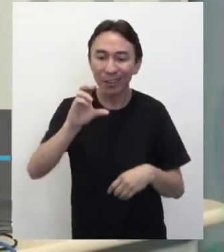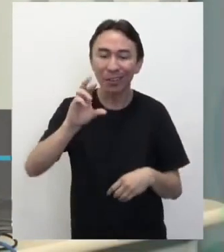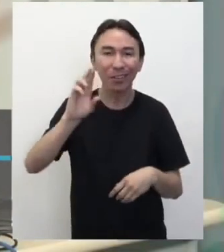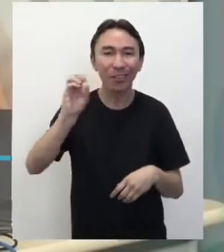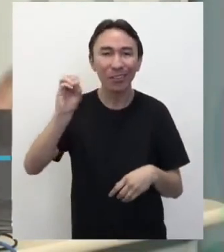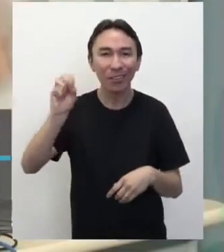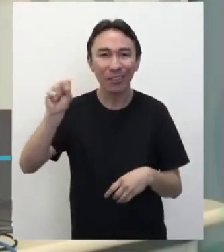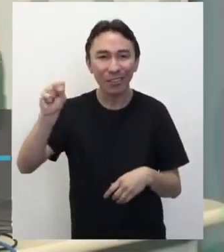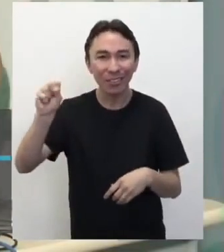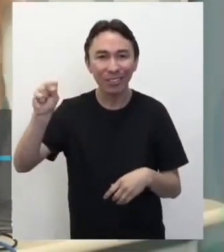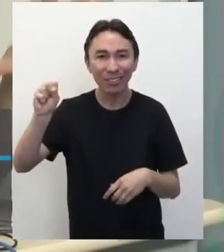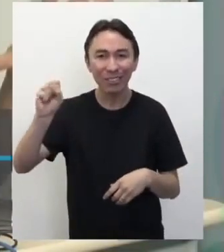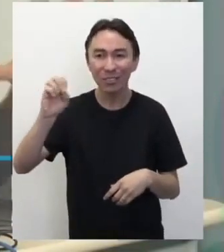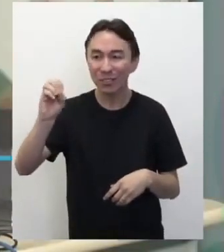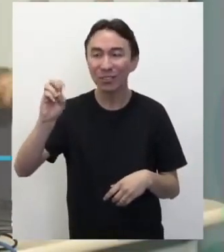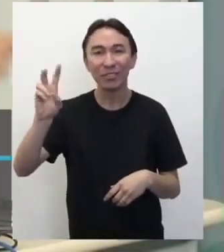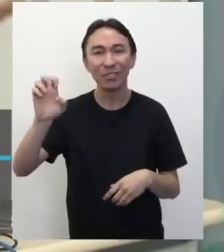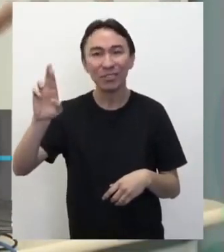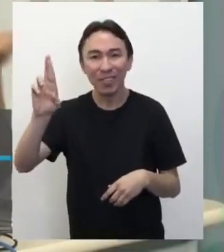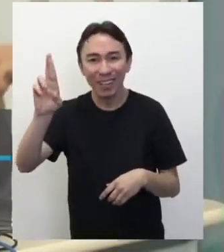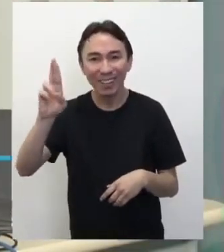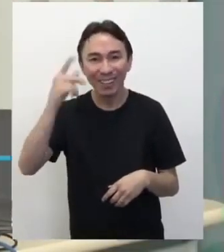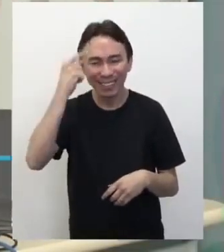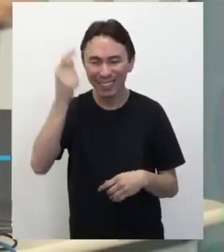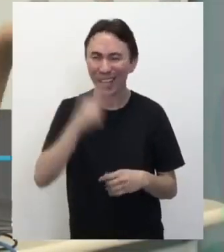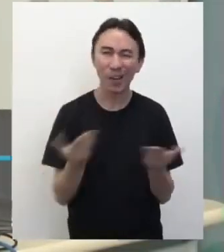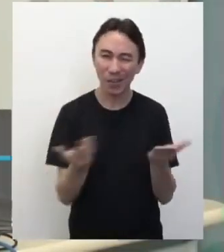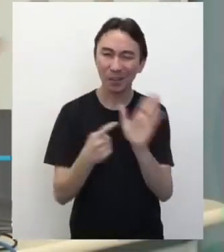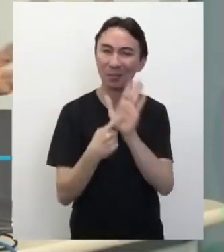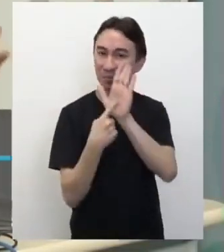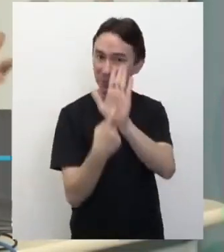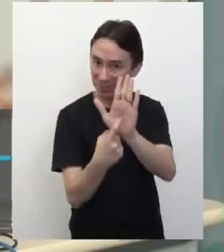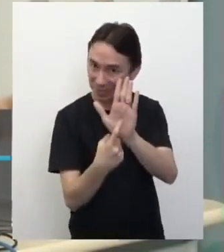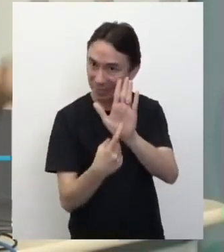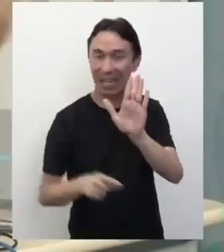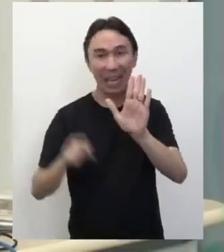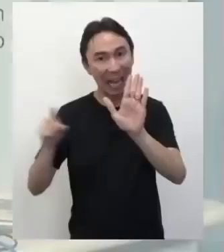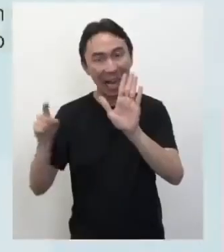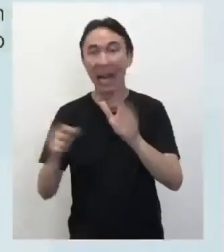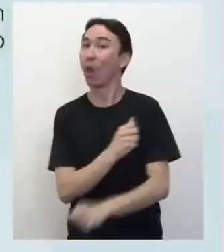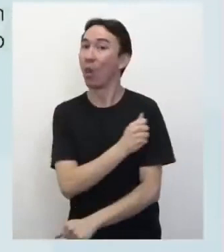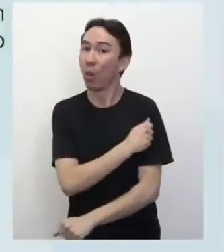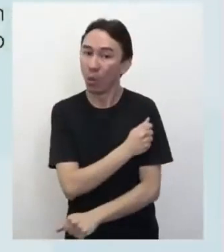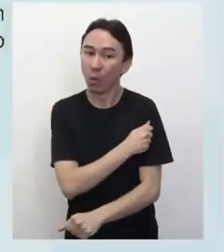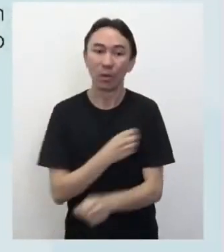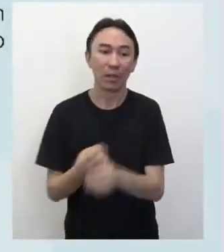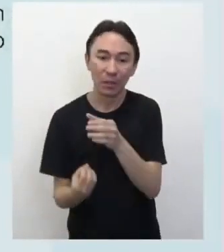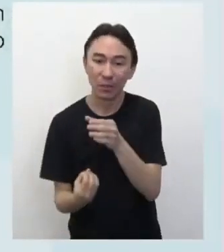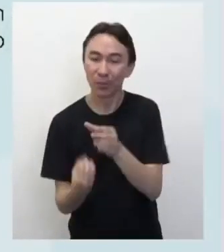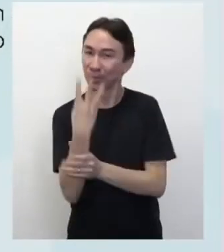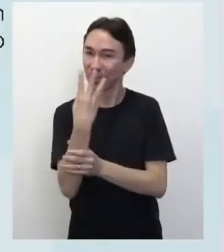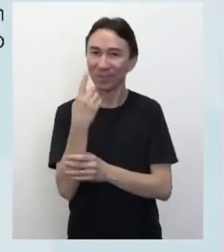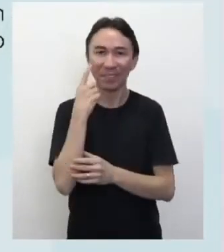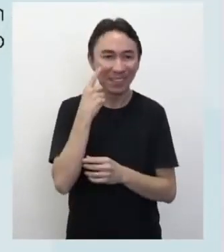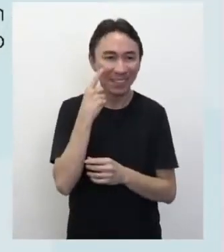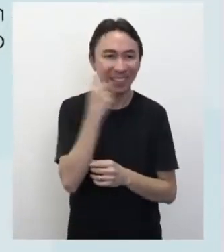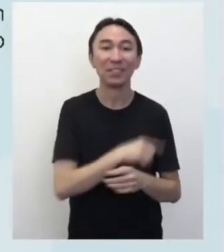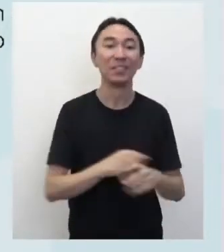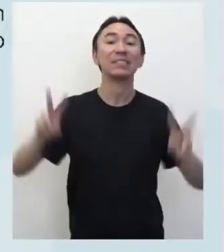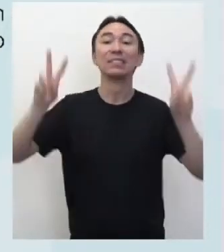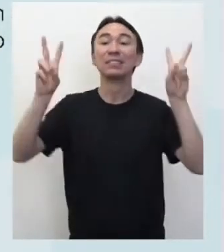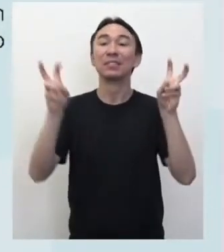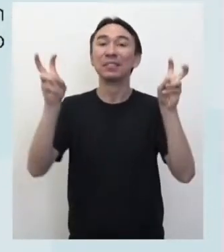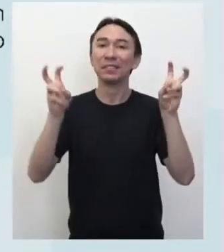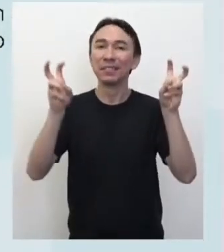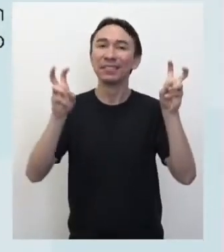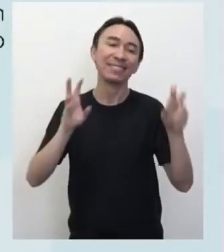vai mostrar para vocês um crossover criado por alunos. E eu coloquei um título bem legal, gente, que é